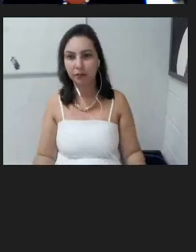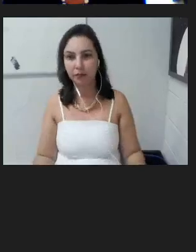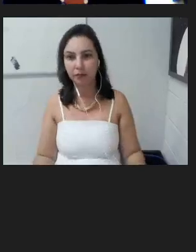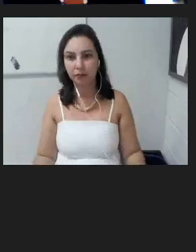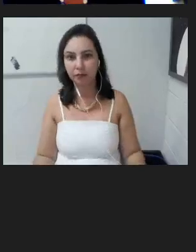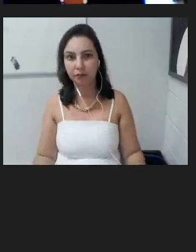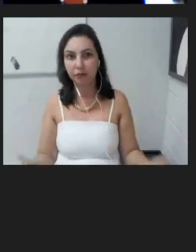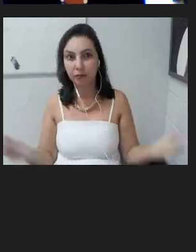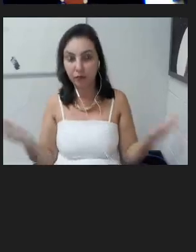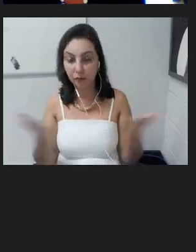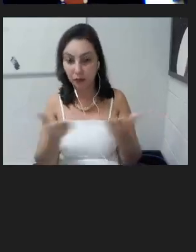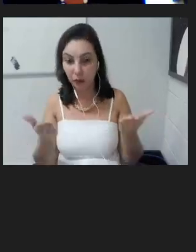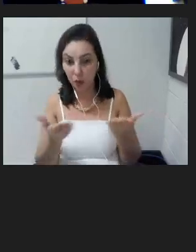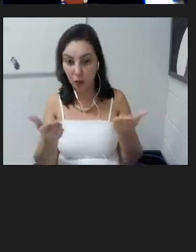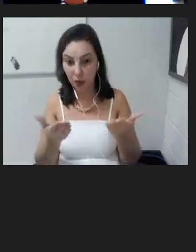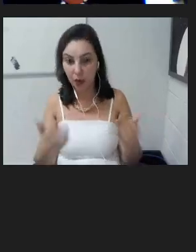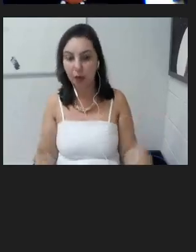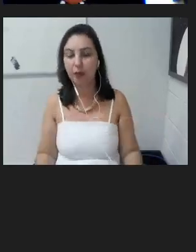Agora,